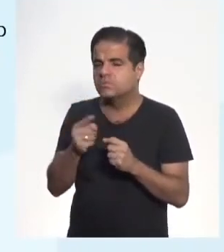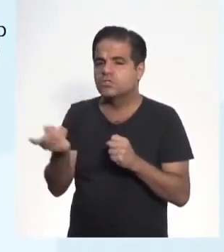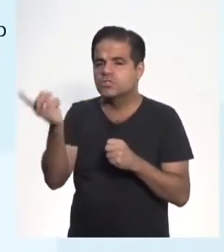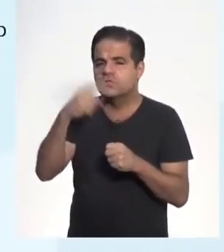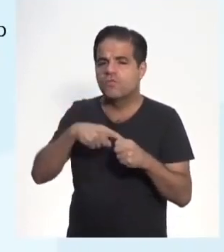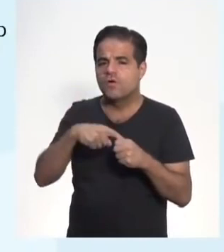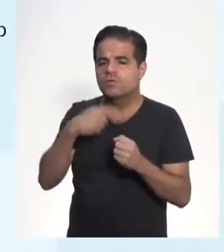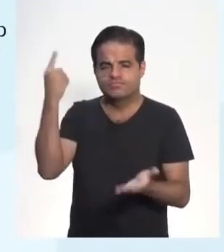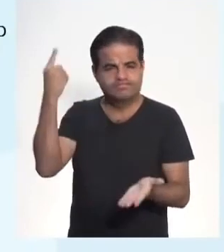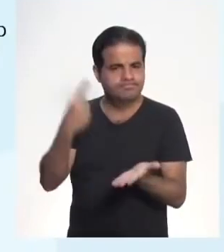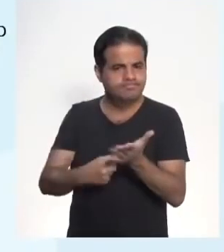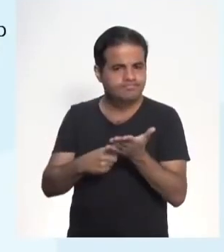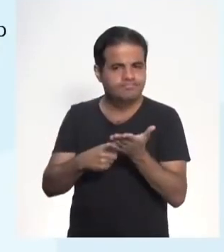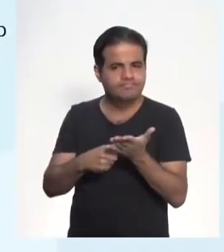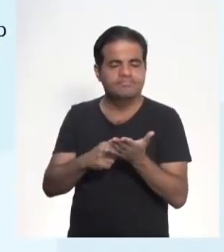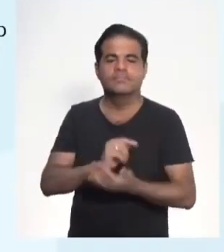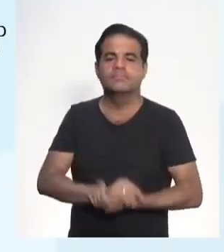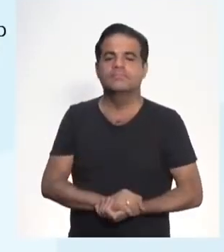né? Combinado. Tá bom.